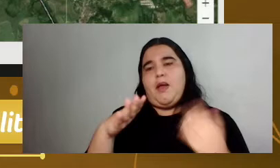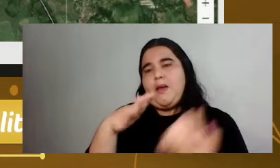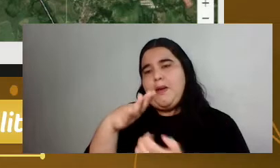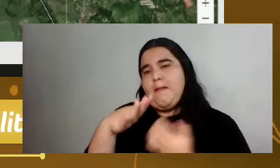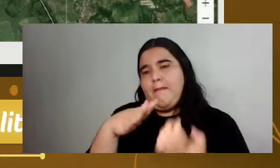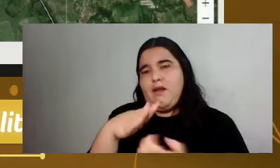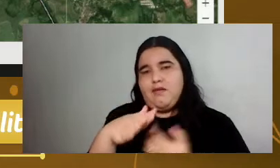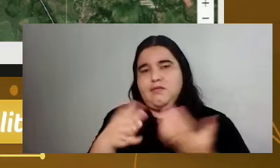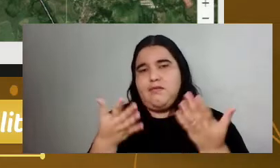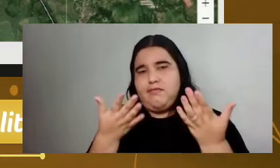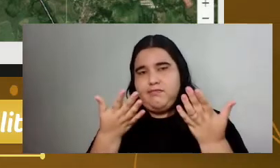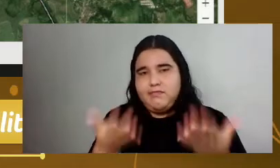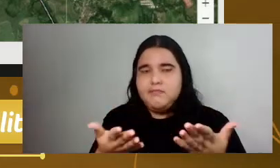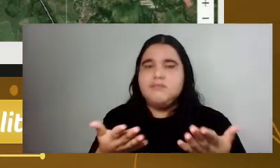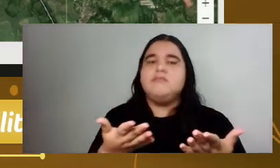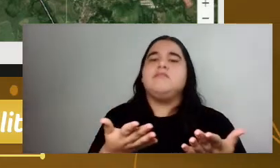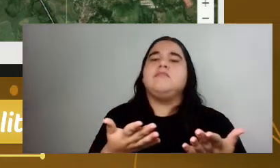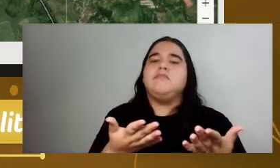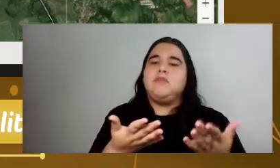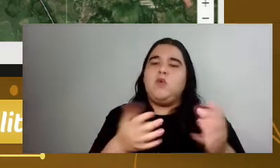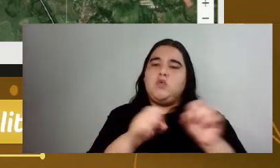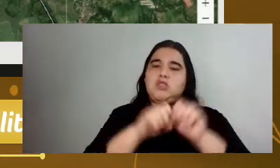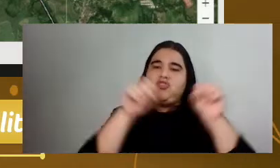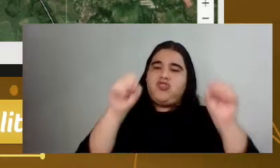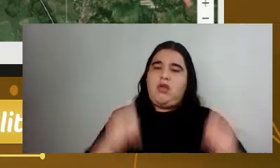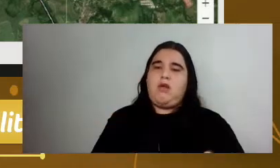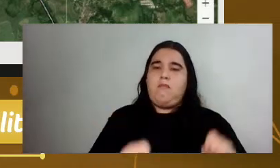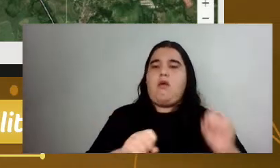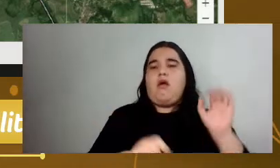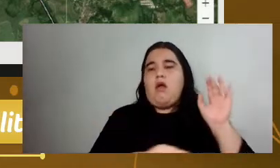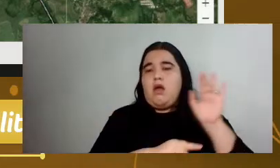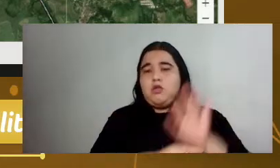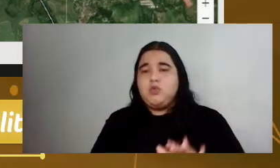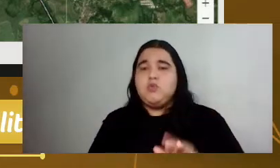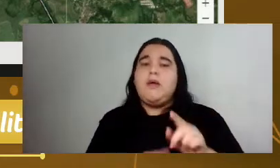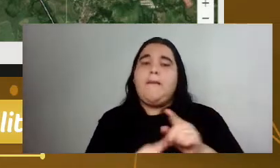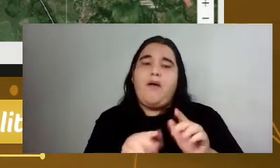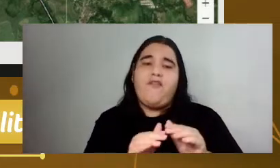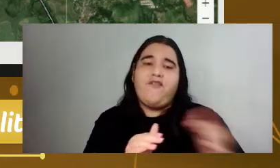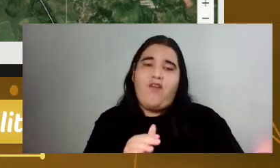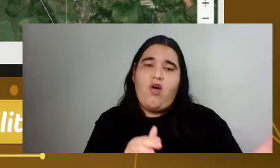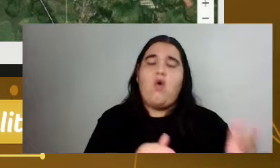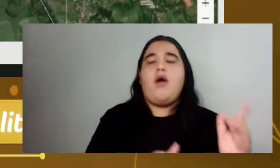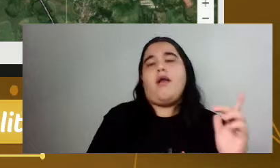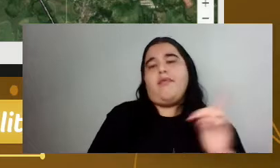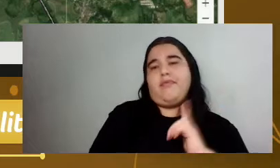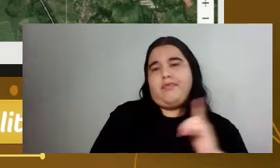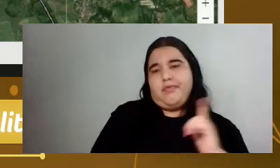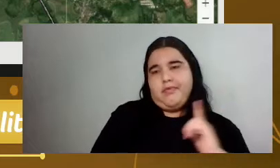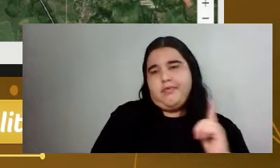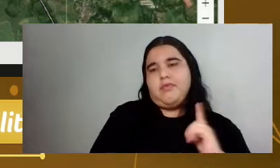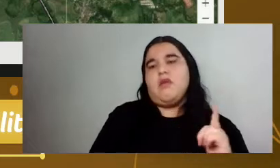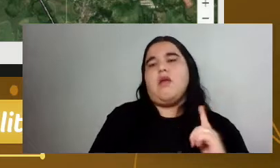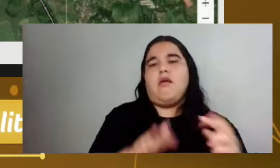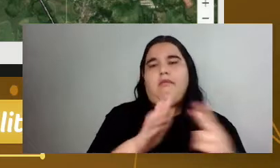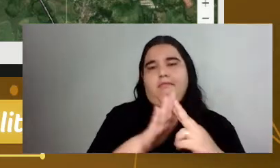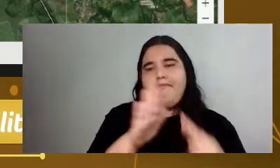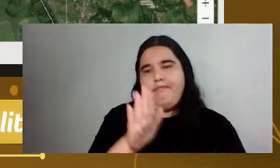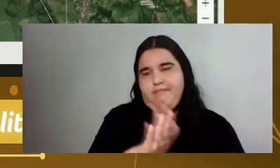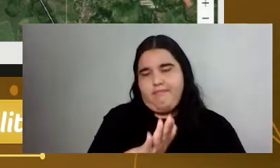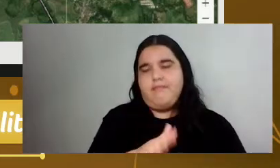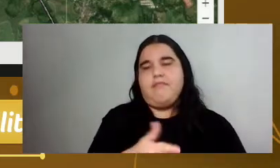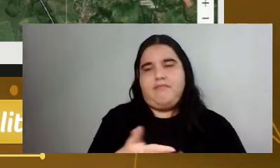subsidia, mas ainda tem todo aí um trâmite fora dele. Mas aqui ele mostra, de fato, onde